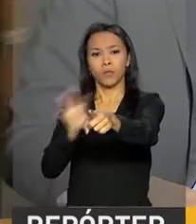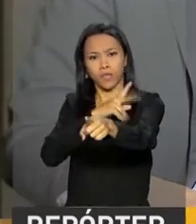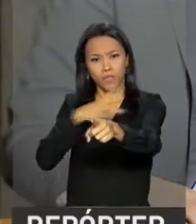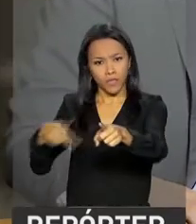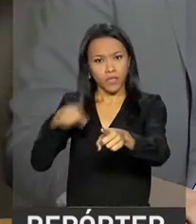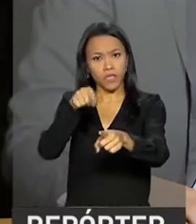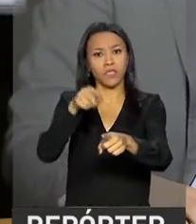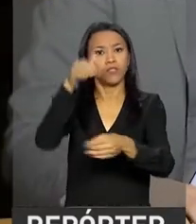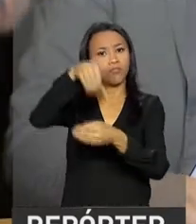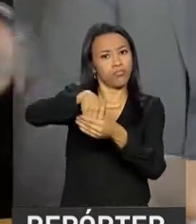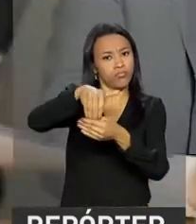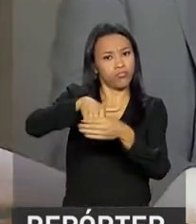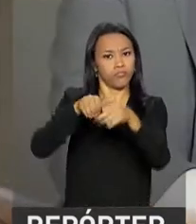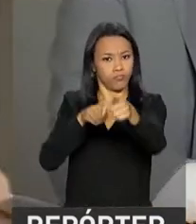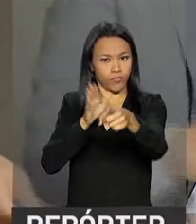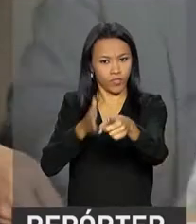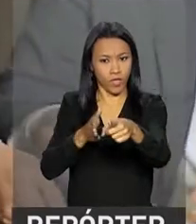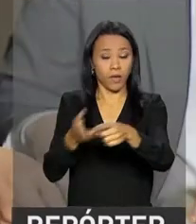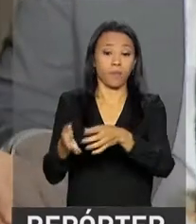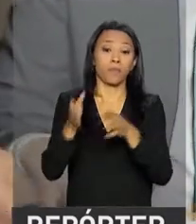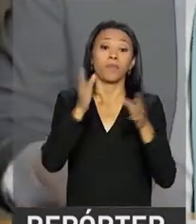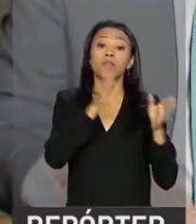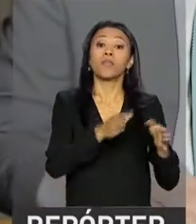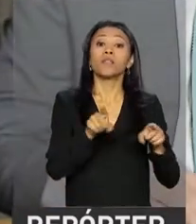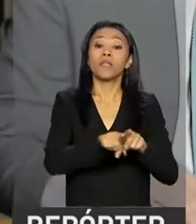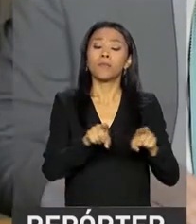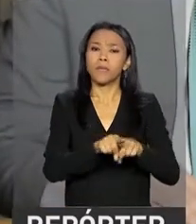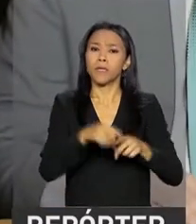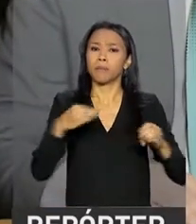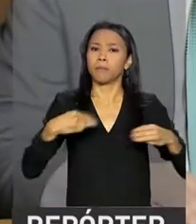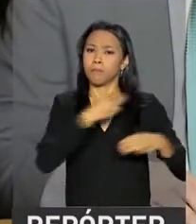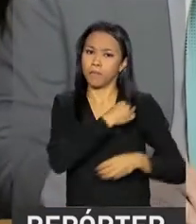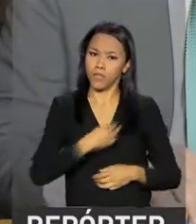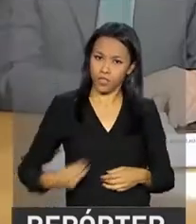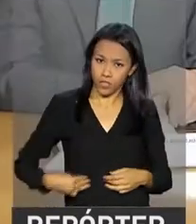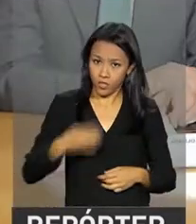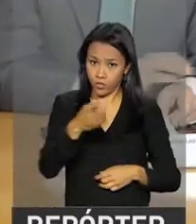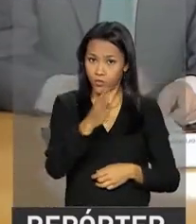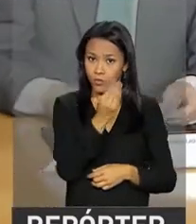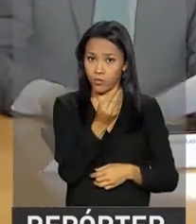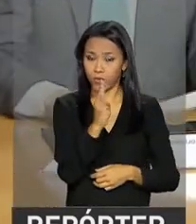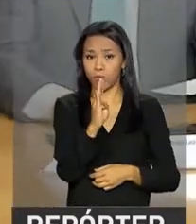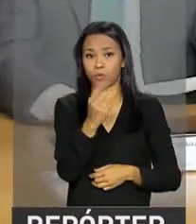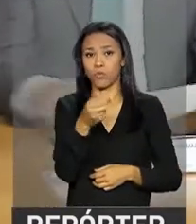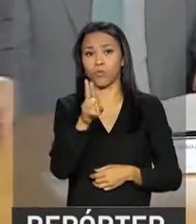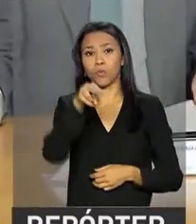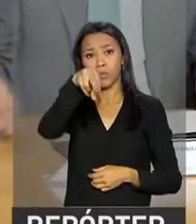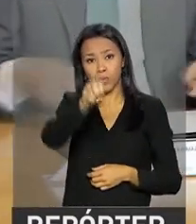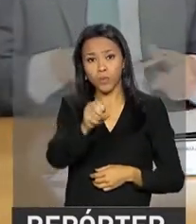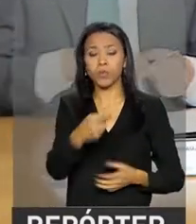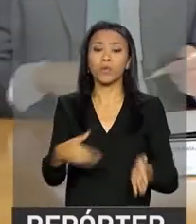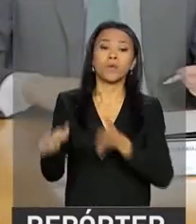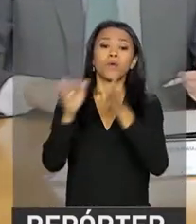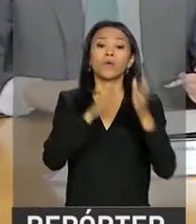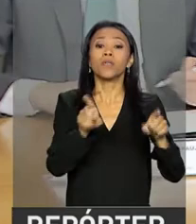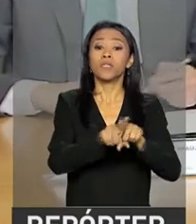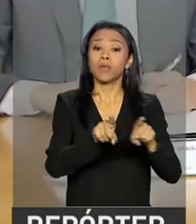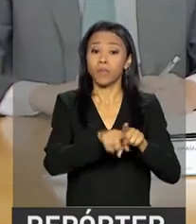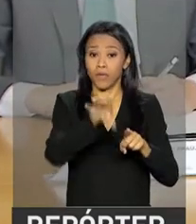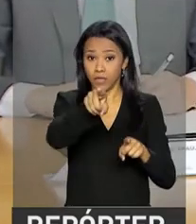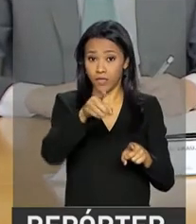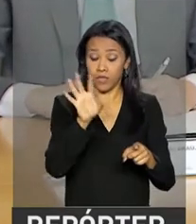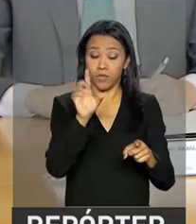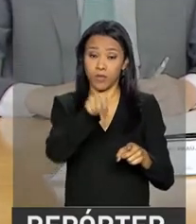ministro gilmar mendes pelo ministro das cidades bruno araújo e pelo diretor do departamento nacional de trânsito